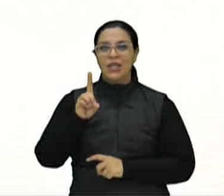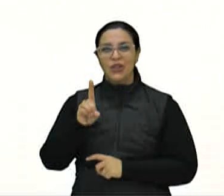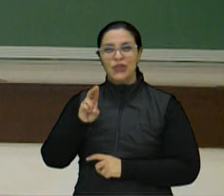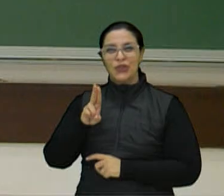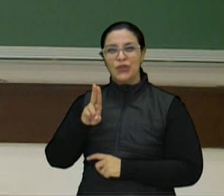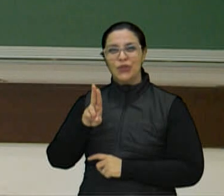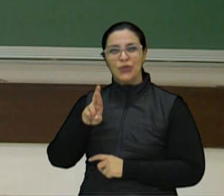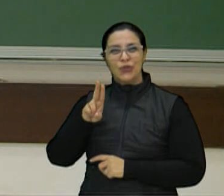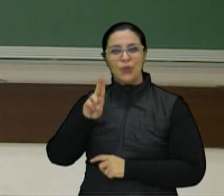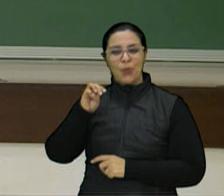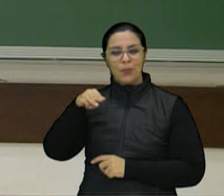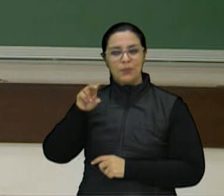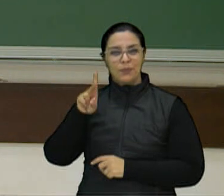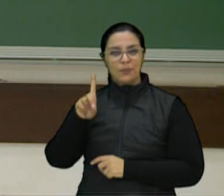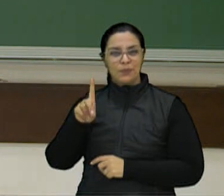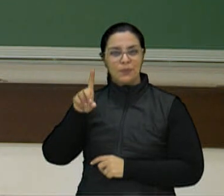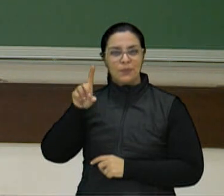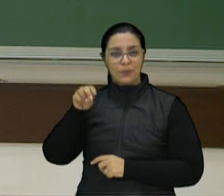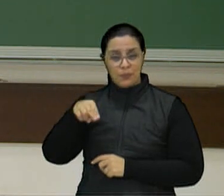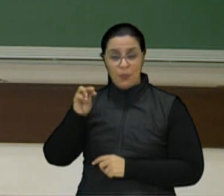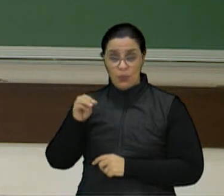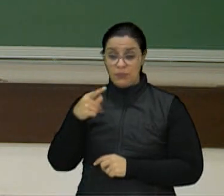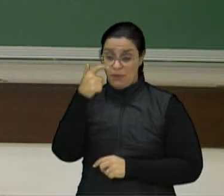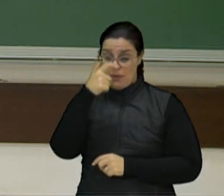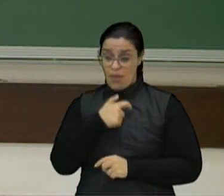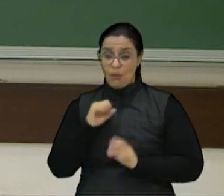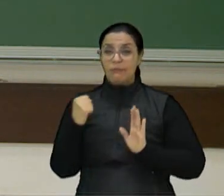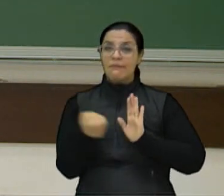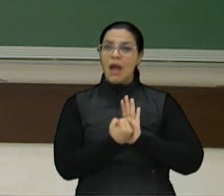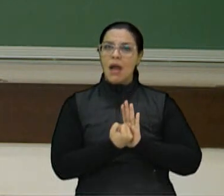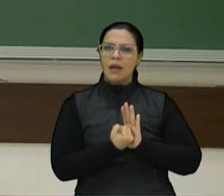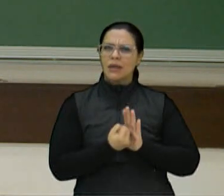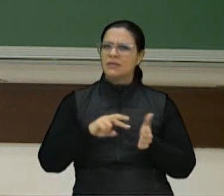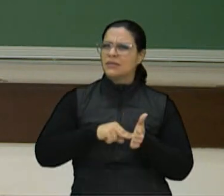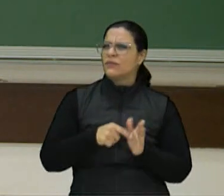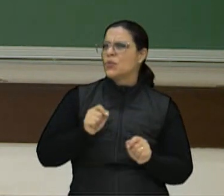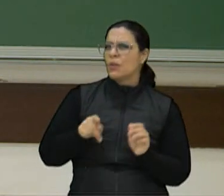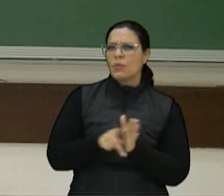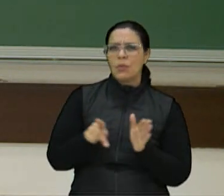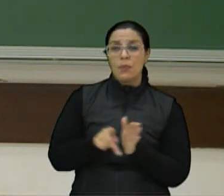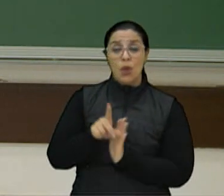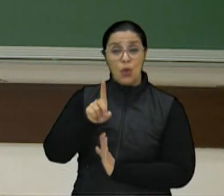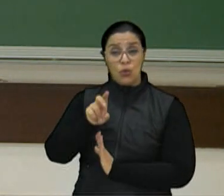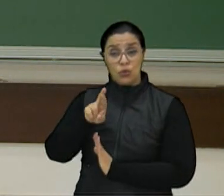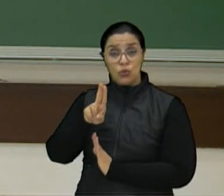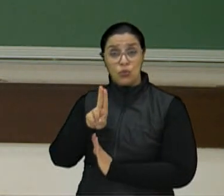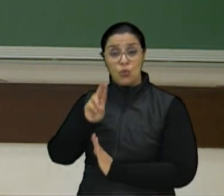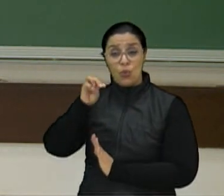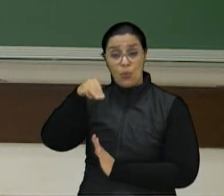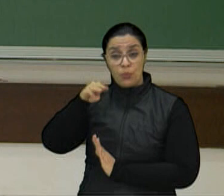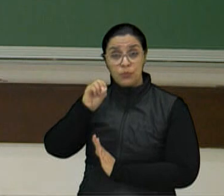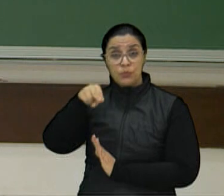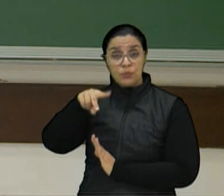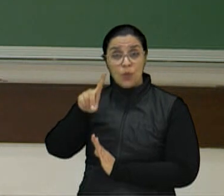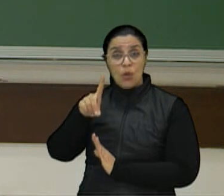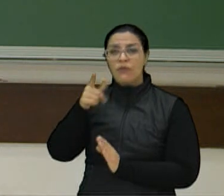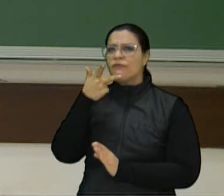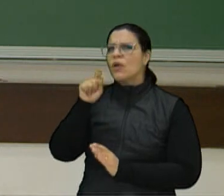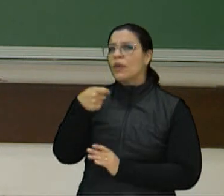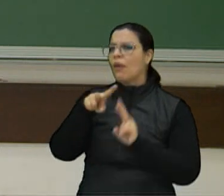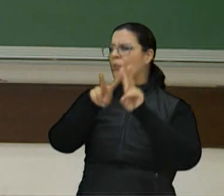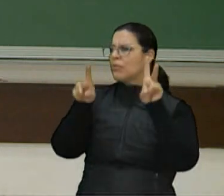Andrade. Eu, etiqueta. Captou toda a ideia que tem aí diante do nosso